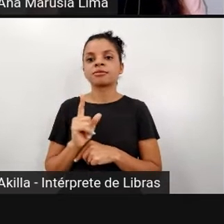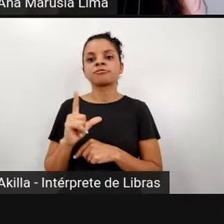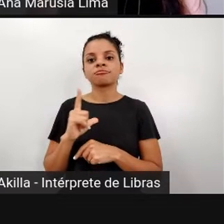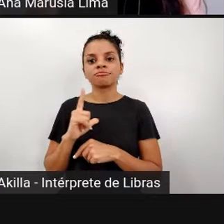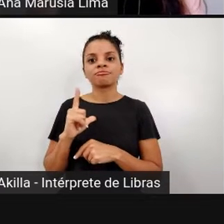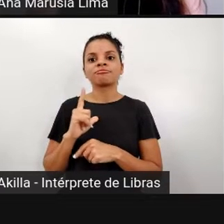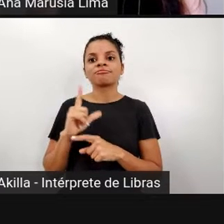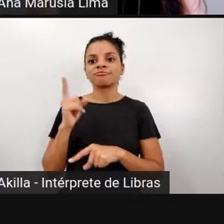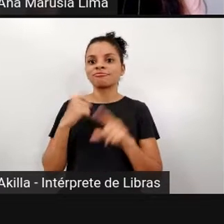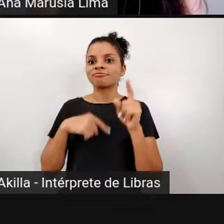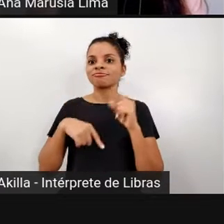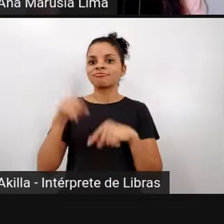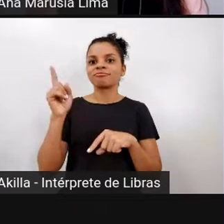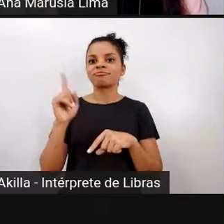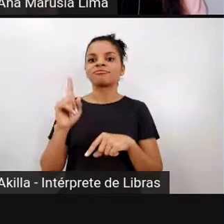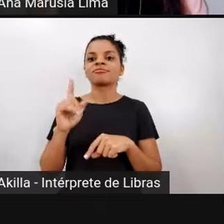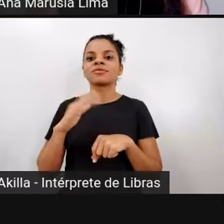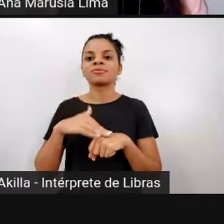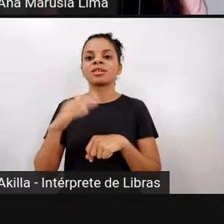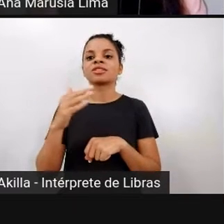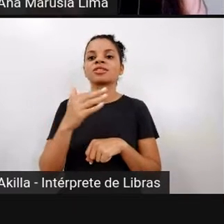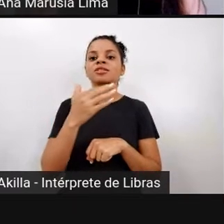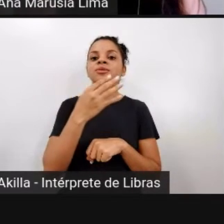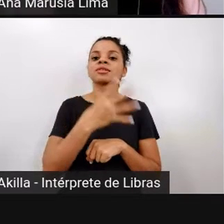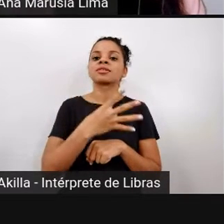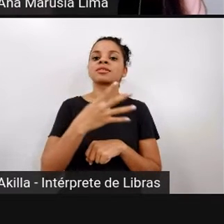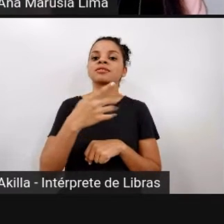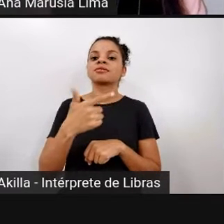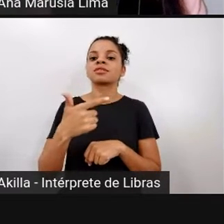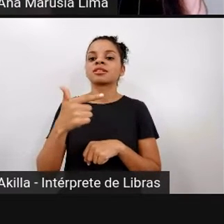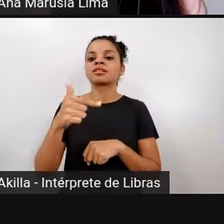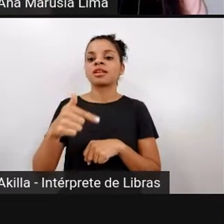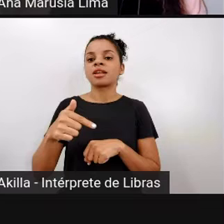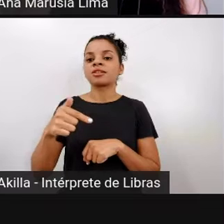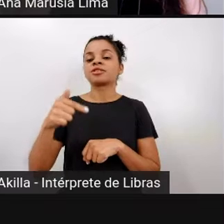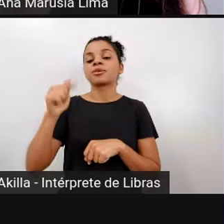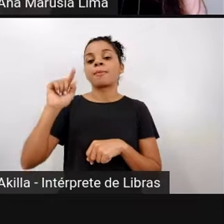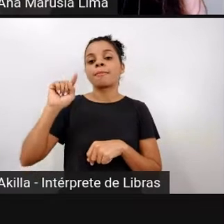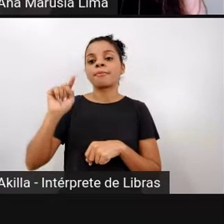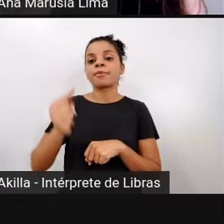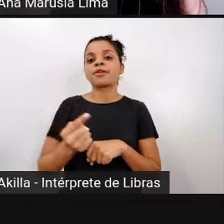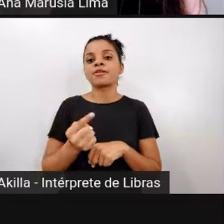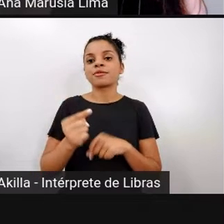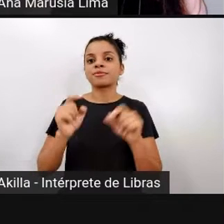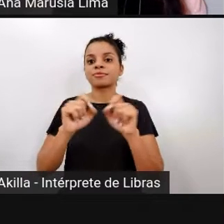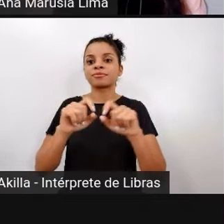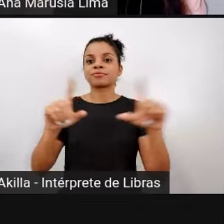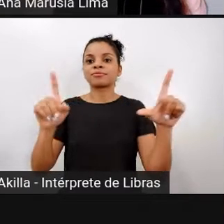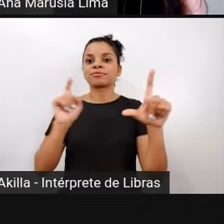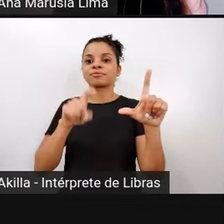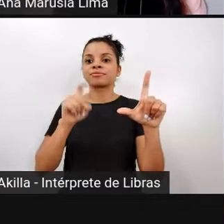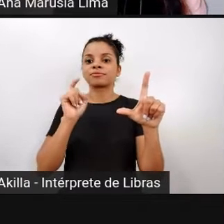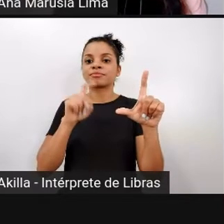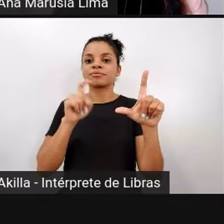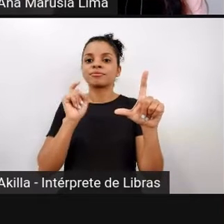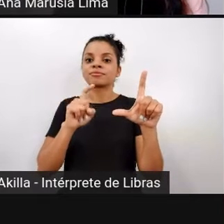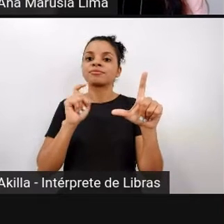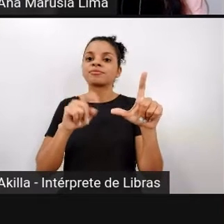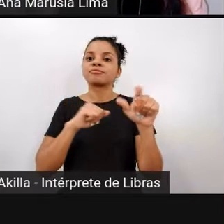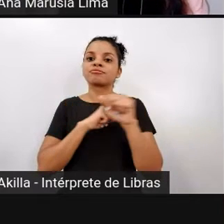427 mil visualizações, 18 vezes mais do que o número de seguidores da conta, mostrando o grande poder viral dessa